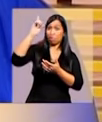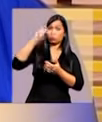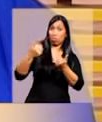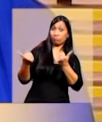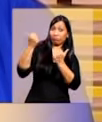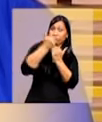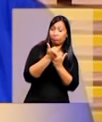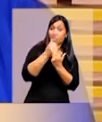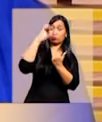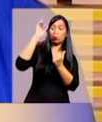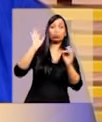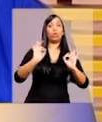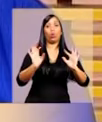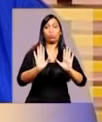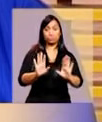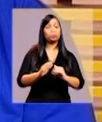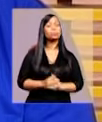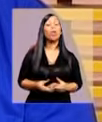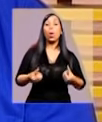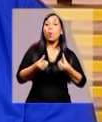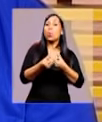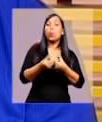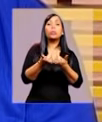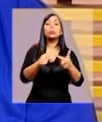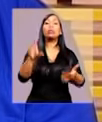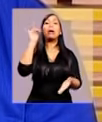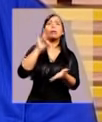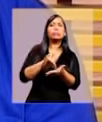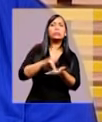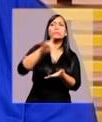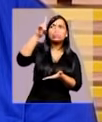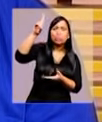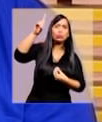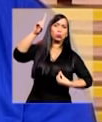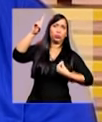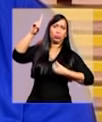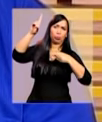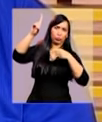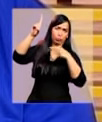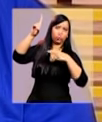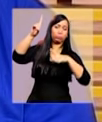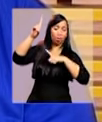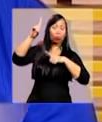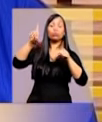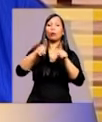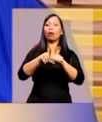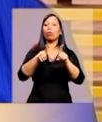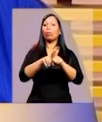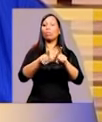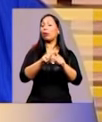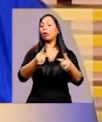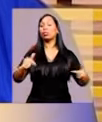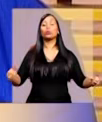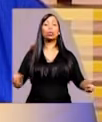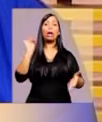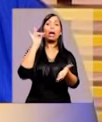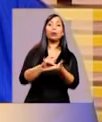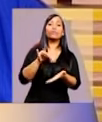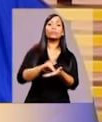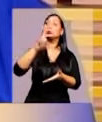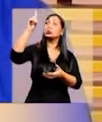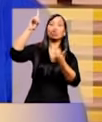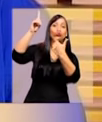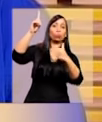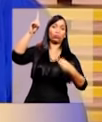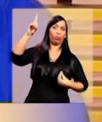Deus. E não é. Isso não é. No budismo não existe nenhuma afirmação de que exista Deus. Assim como não existe também nenhuma